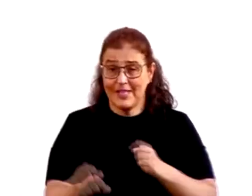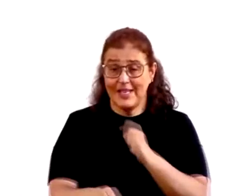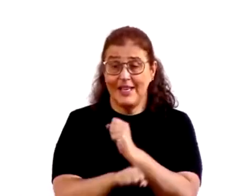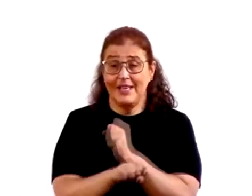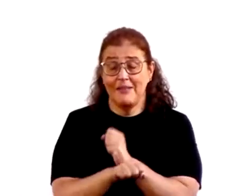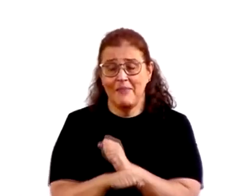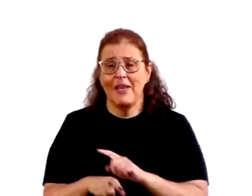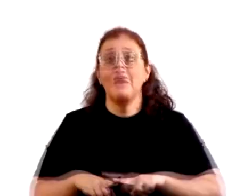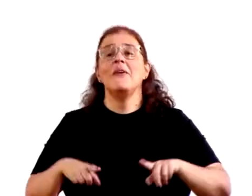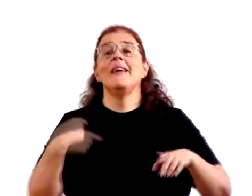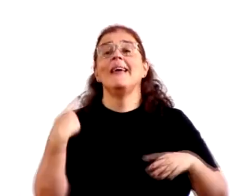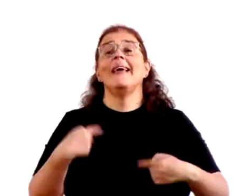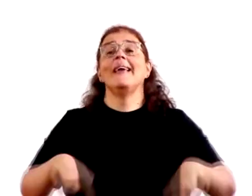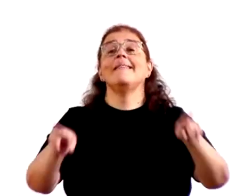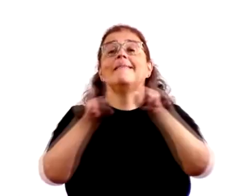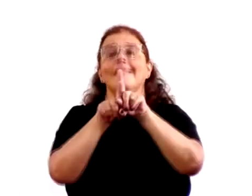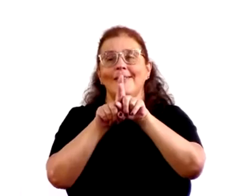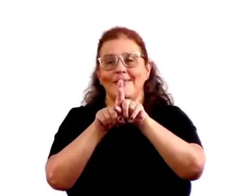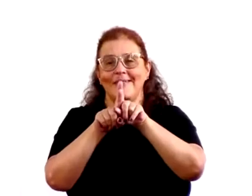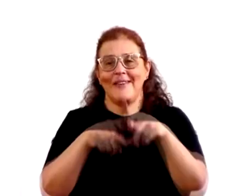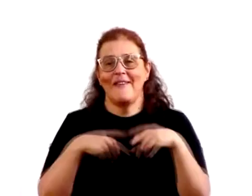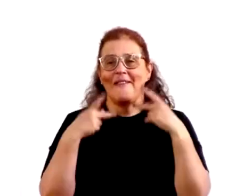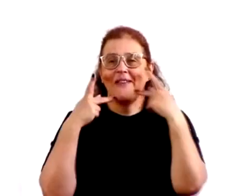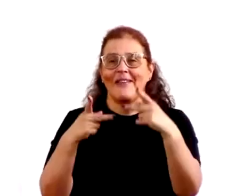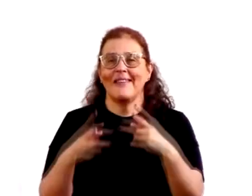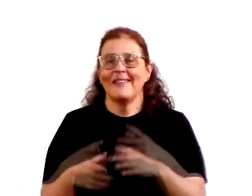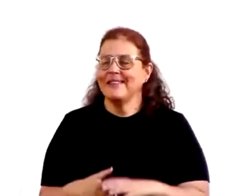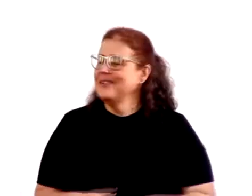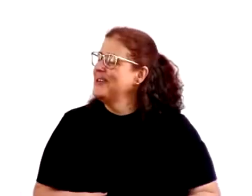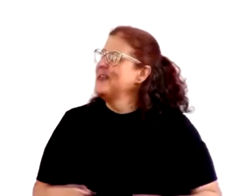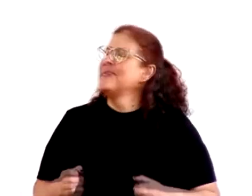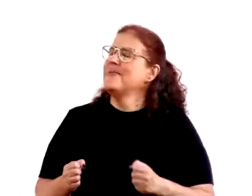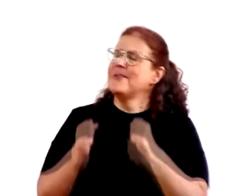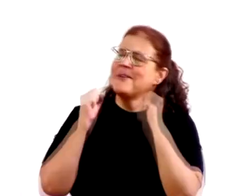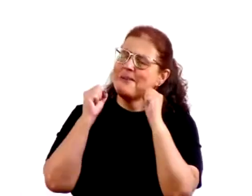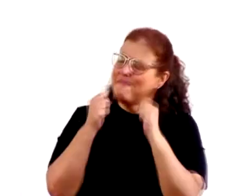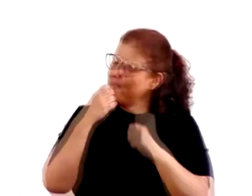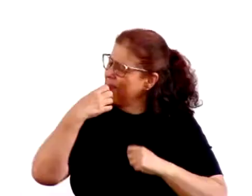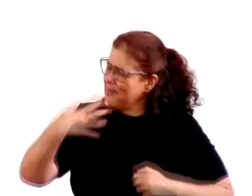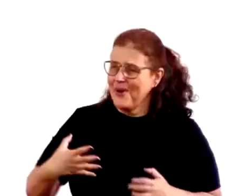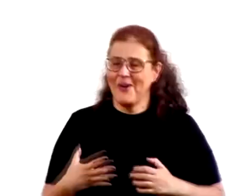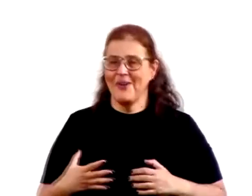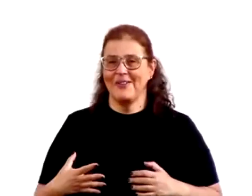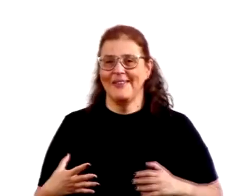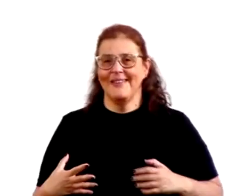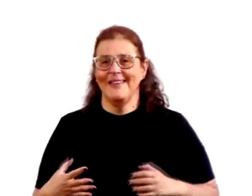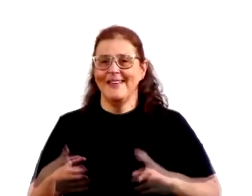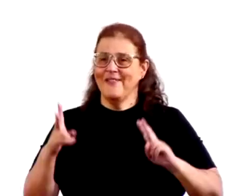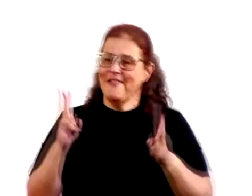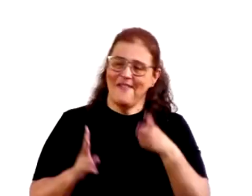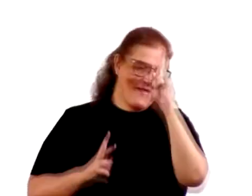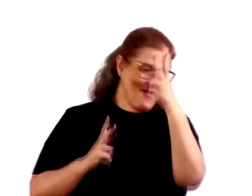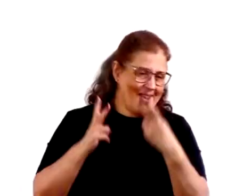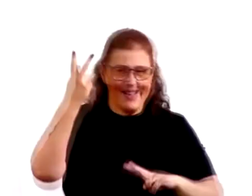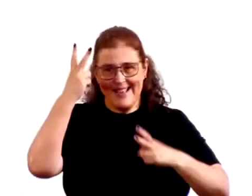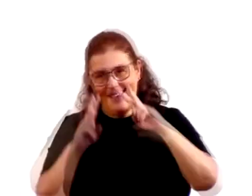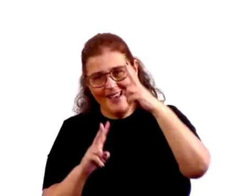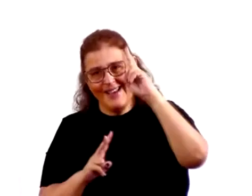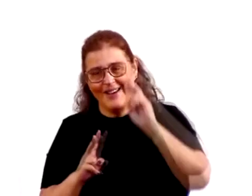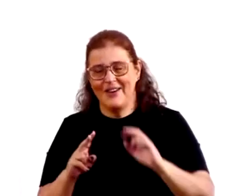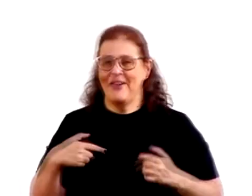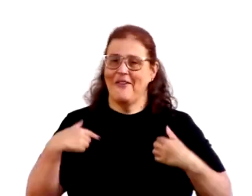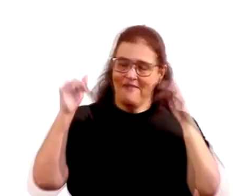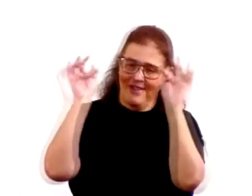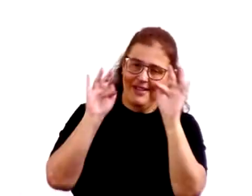como um grande guerreiro, um grande estrategista, Saul não gostou. Quantas vezes os